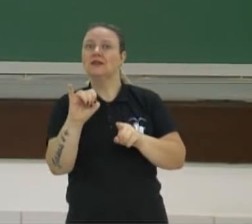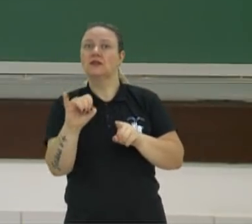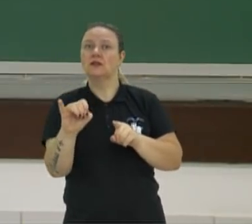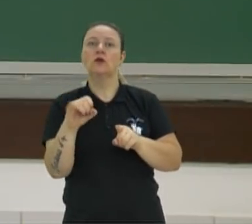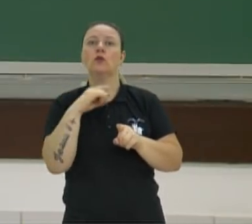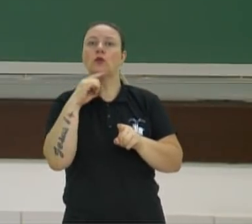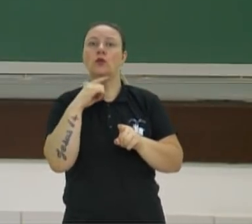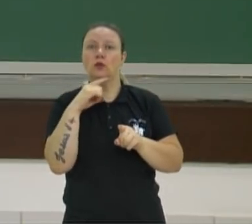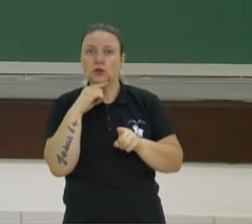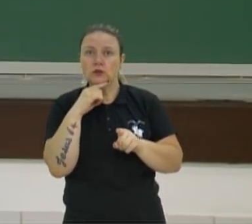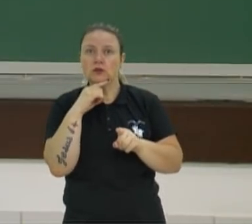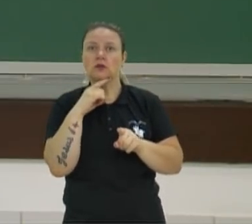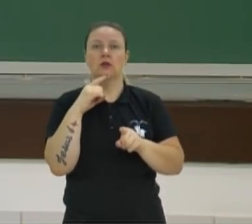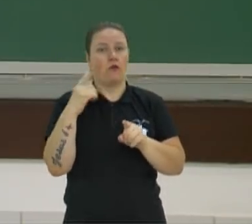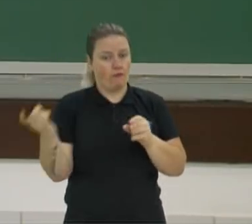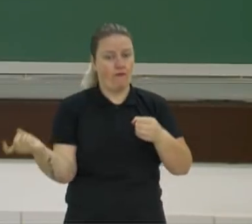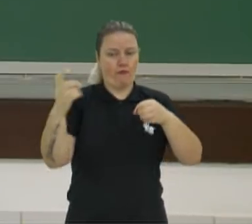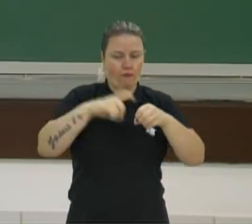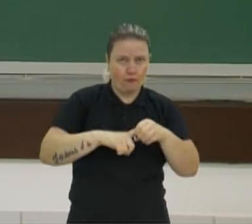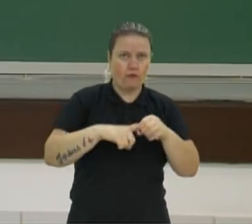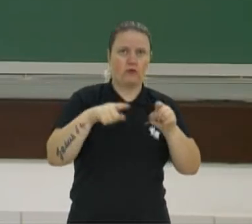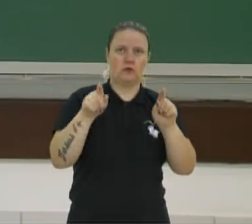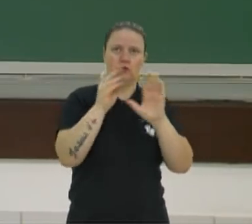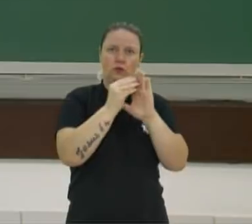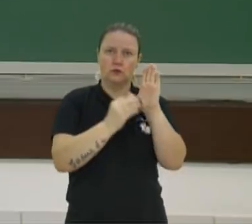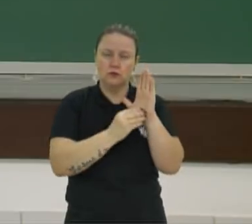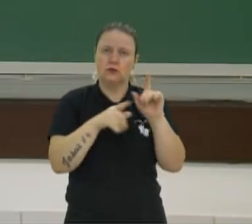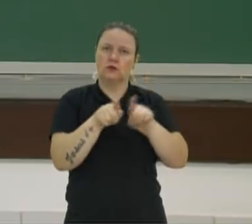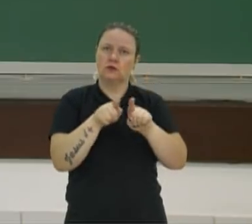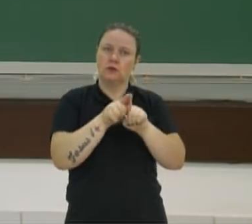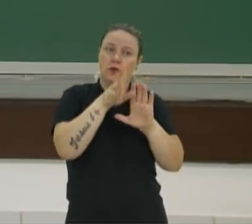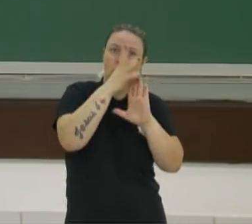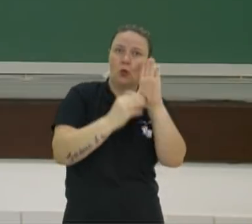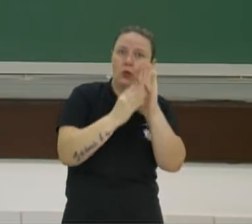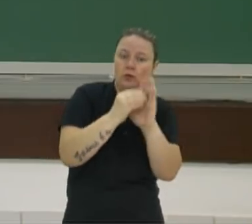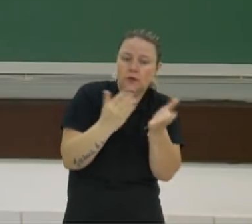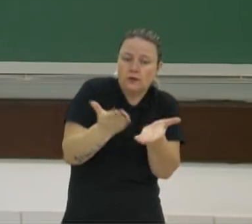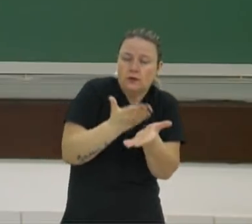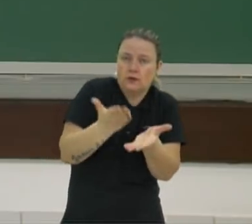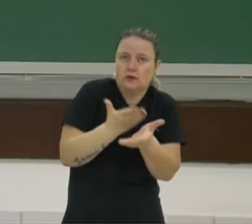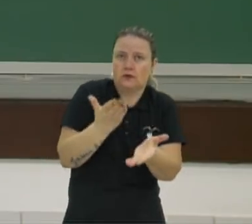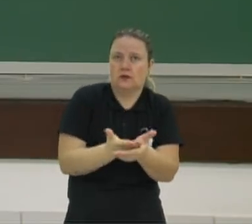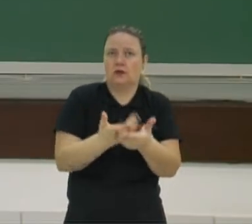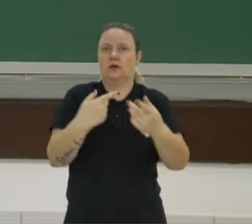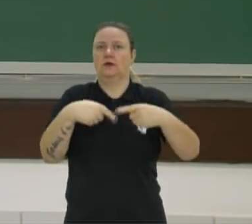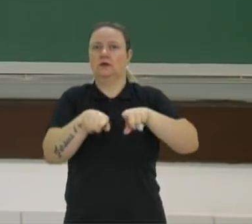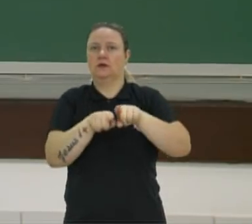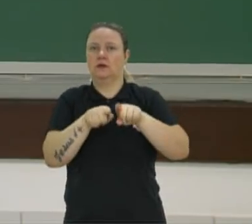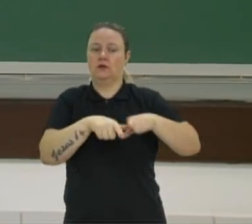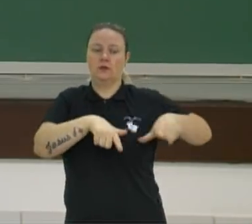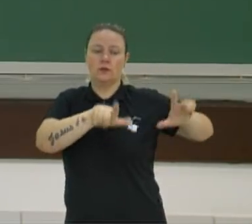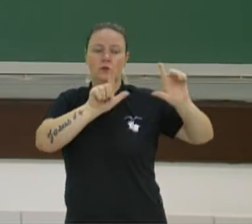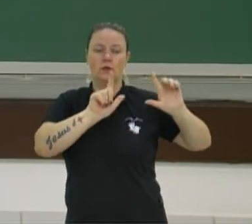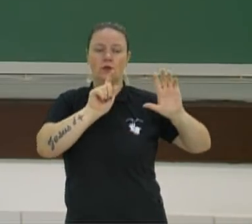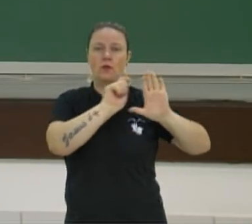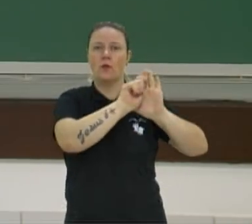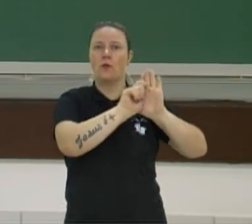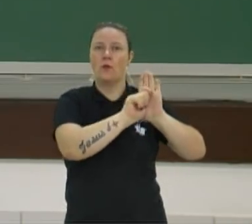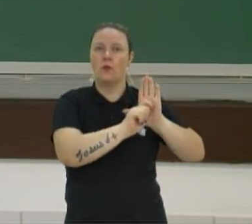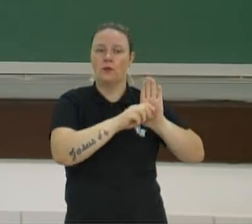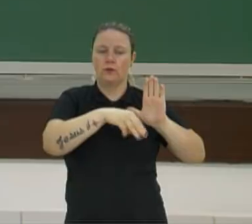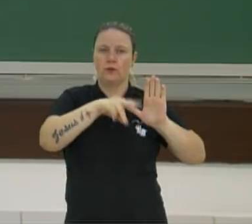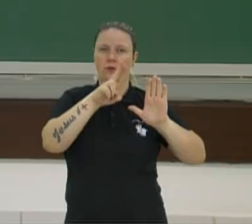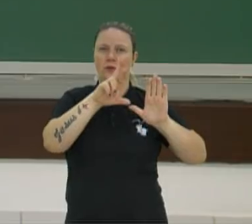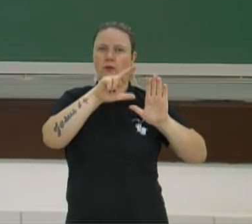anotar, anote também e responda à interação que o seu professor está fazendo no mural. Não deixe ele falando sozinho, faça